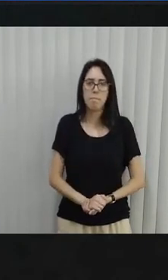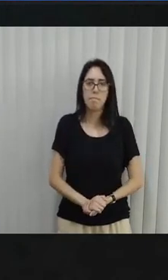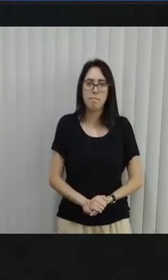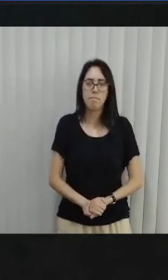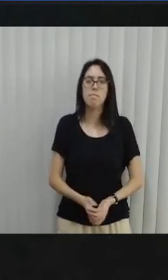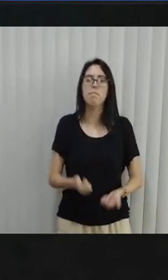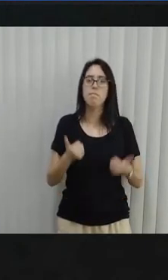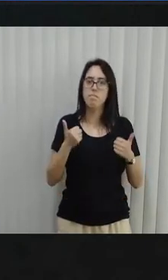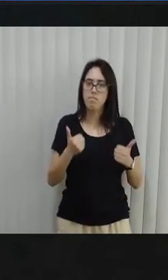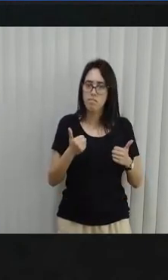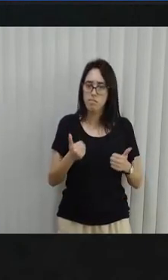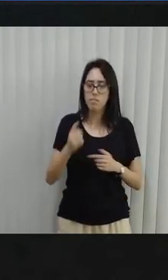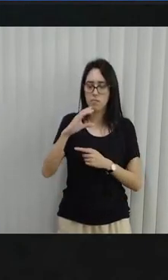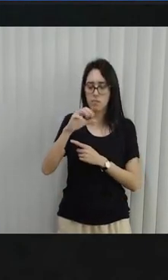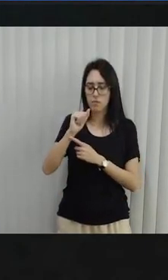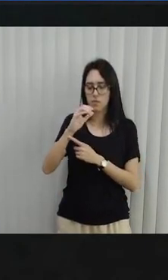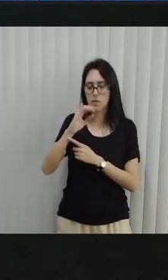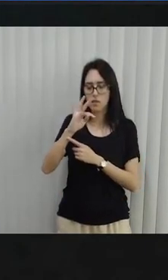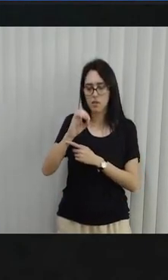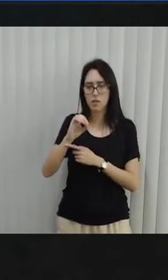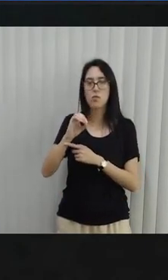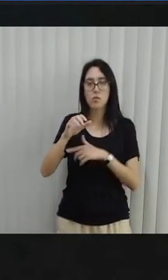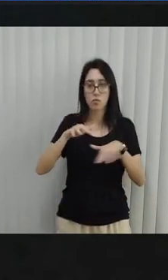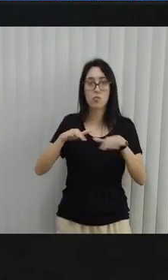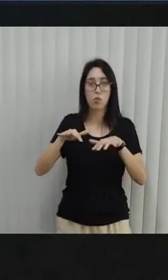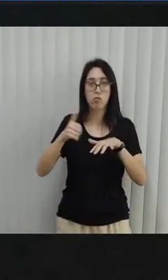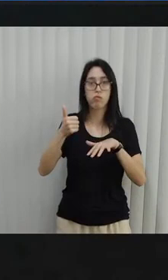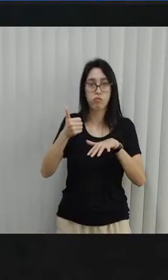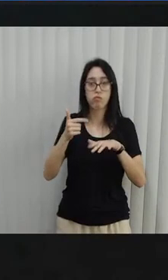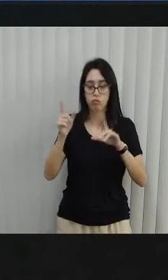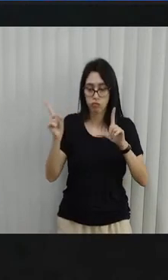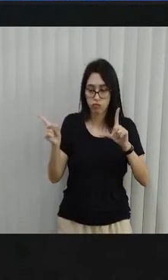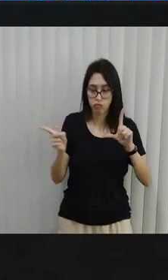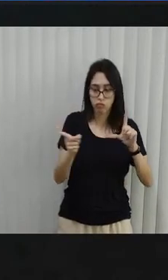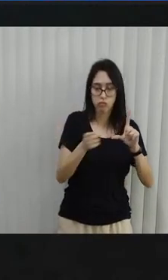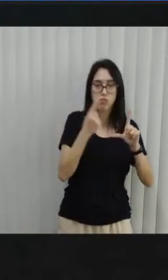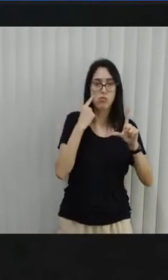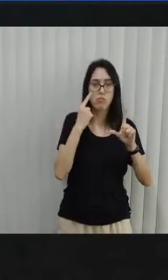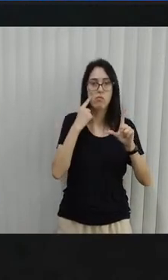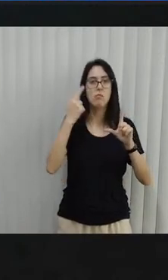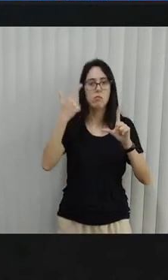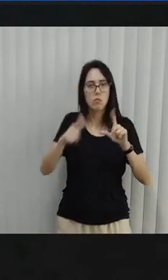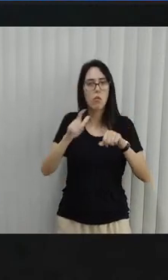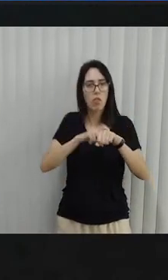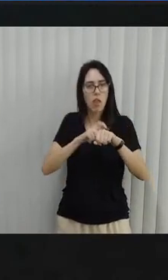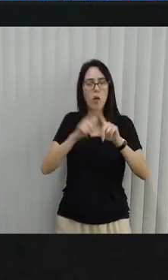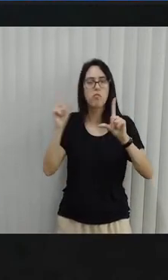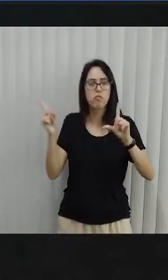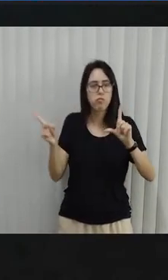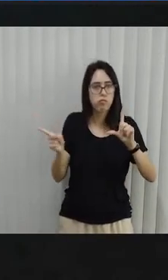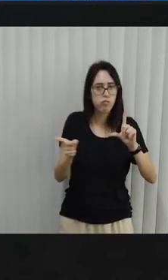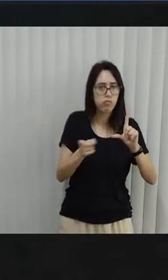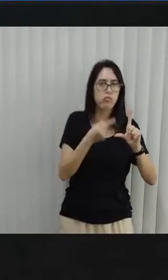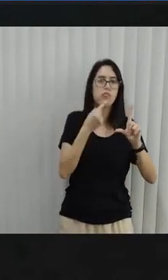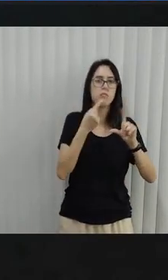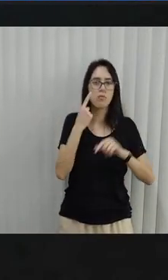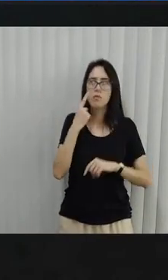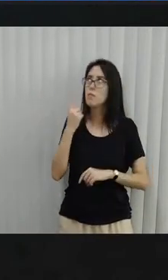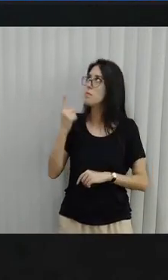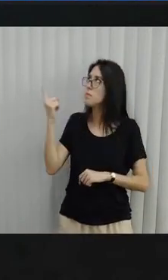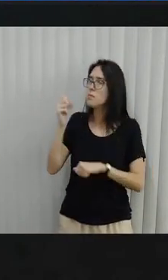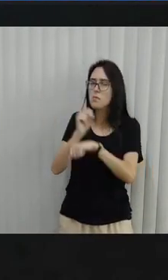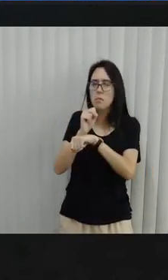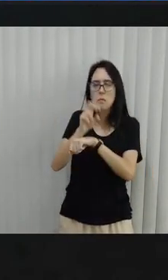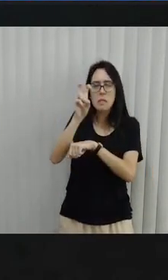Parei, cacto, andou o cacto, ele vai passar, foi pro ladinho, vamos ver, passou um tempinho. Eu acho que ele esperou 5 segundos,